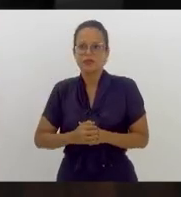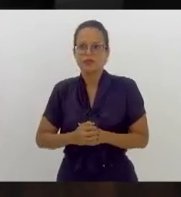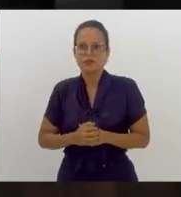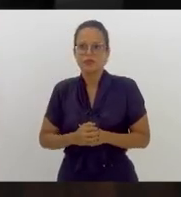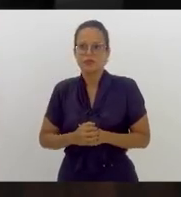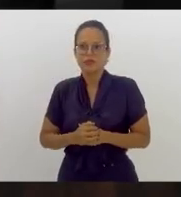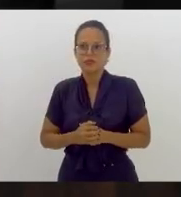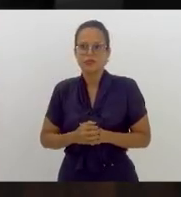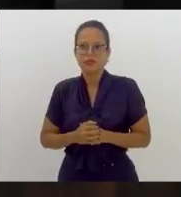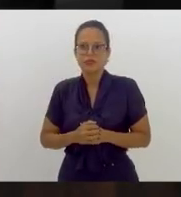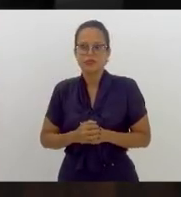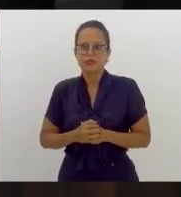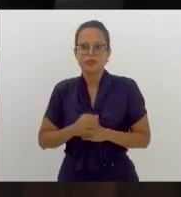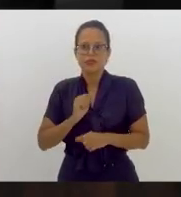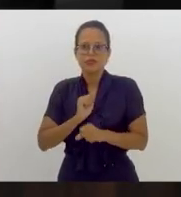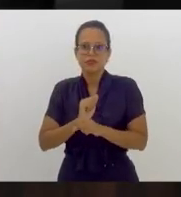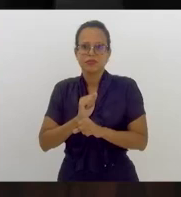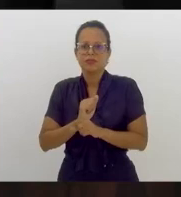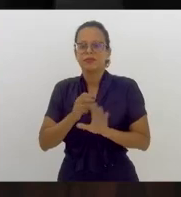Comissão de Emendas Condicionais e Vetos.